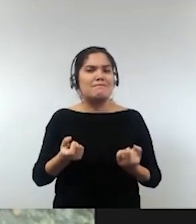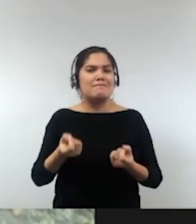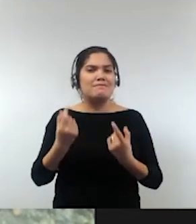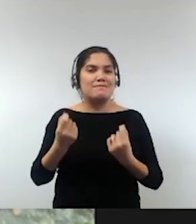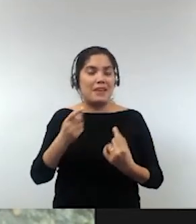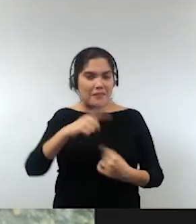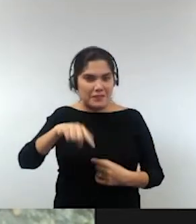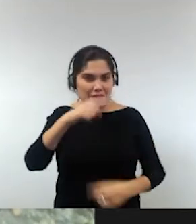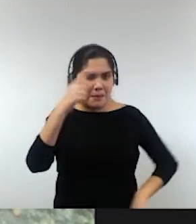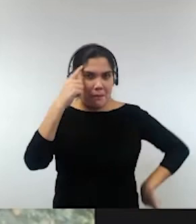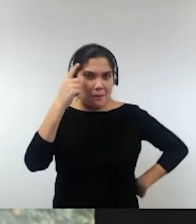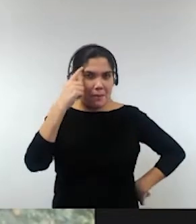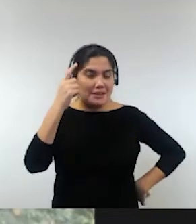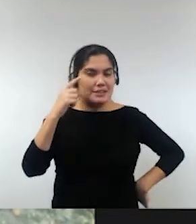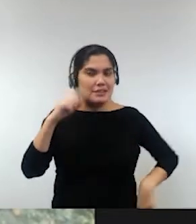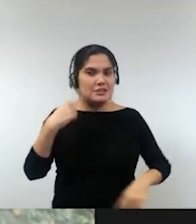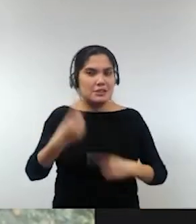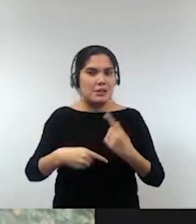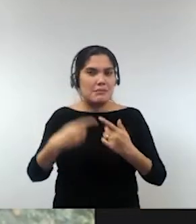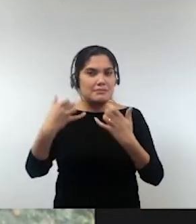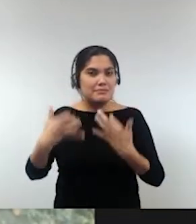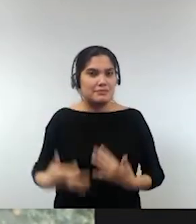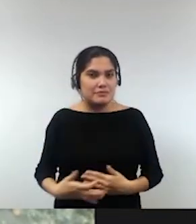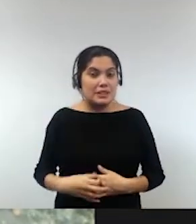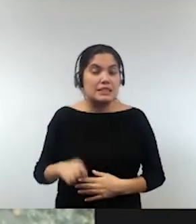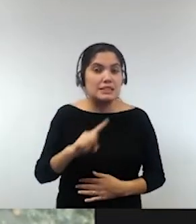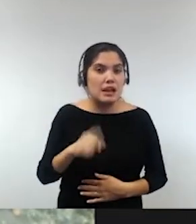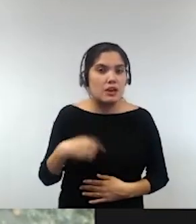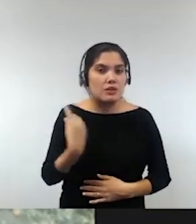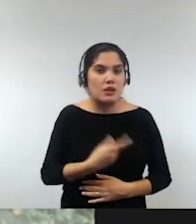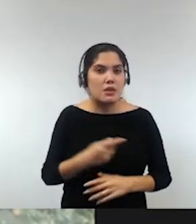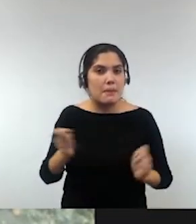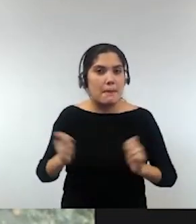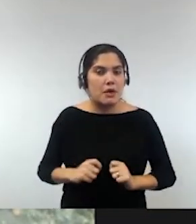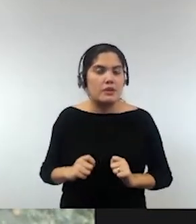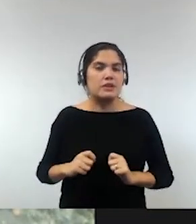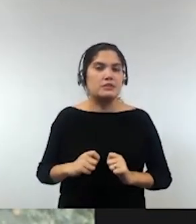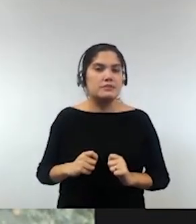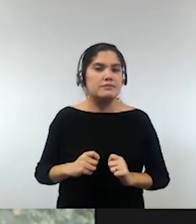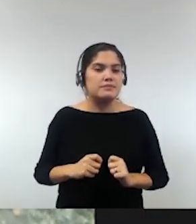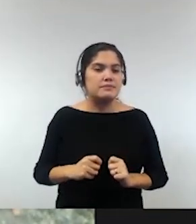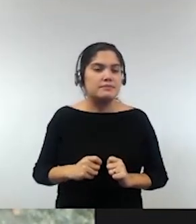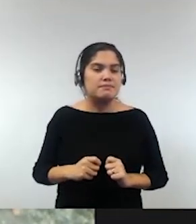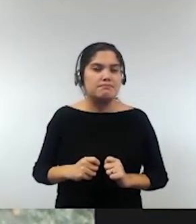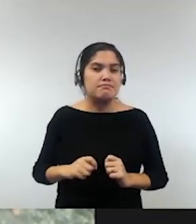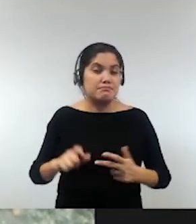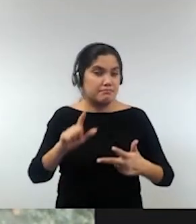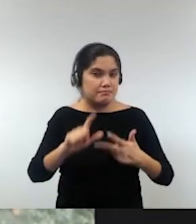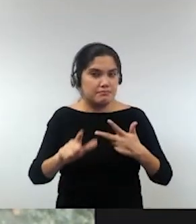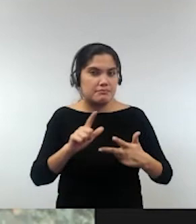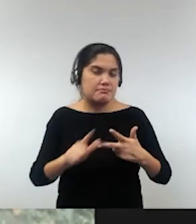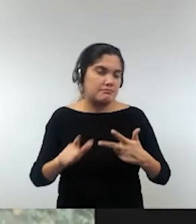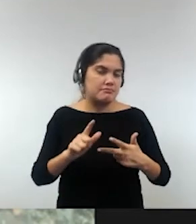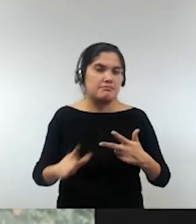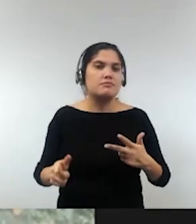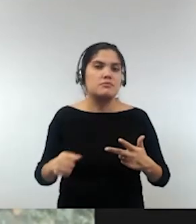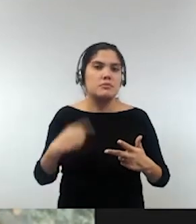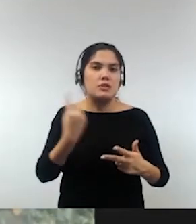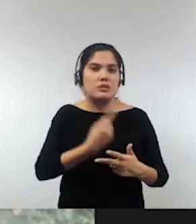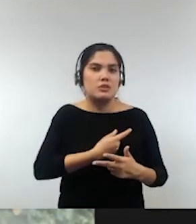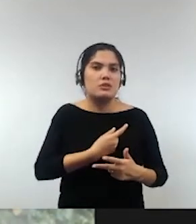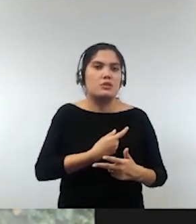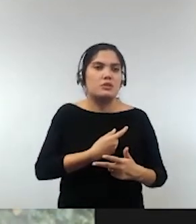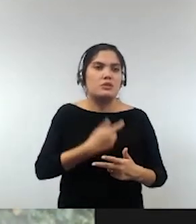todo mundo pensar um pouco e no final a gente falar. Será que a gente não poderia caminhar para, legislativamente, inclusive, para ser